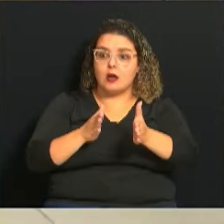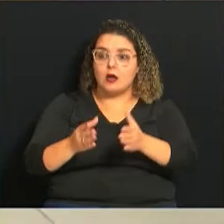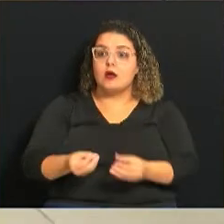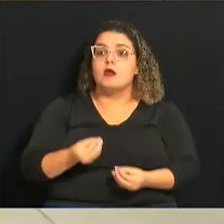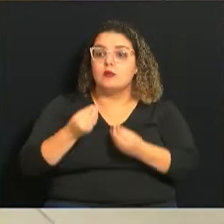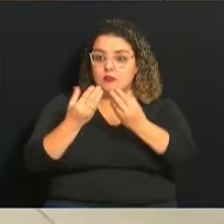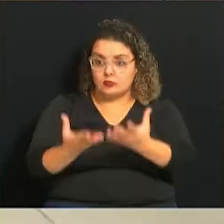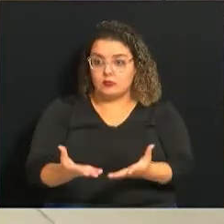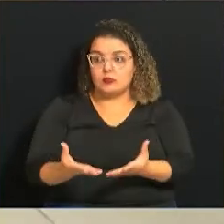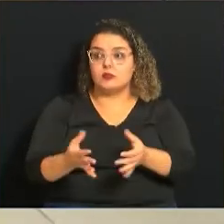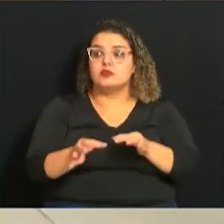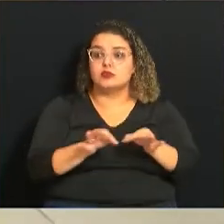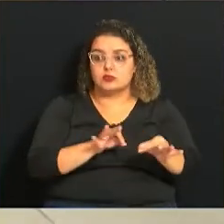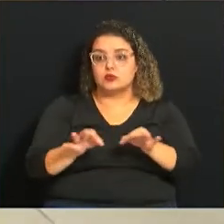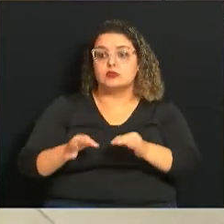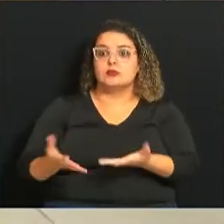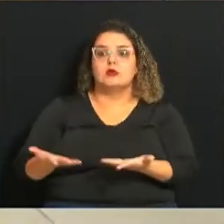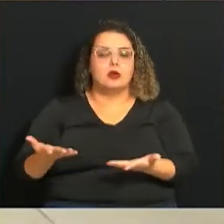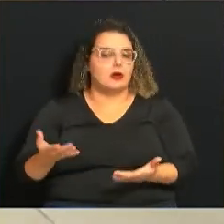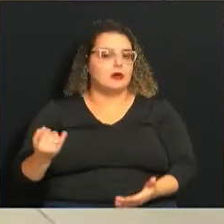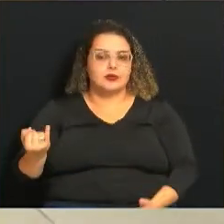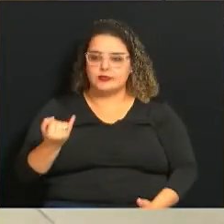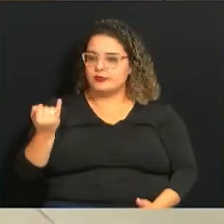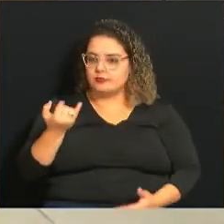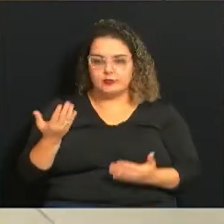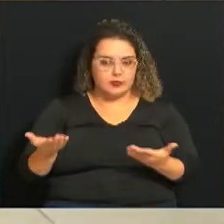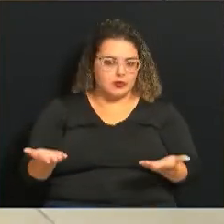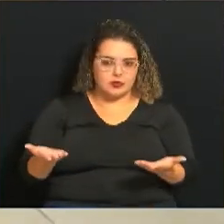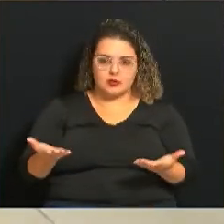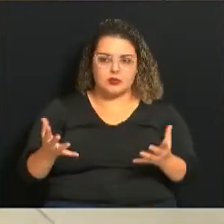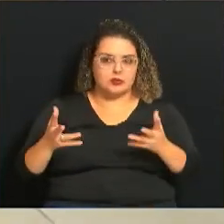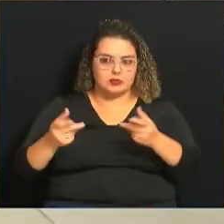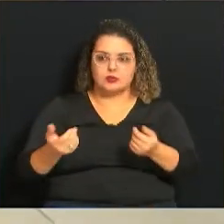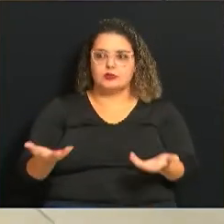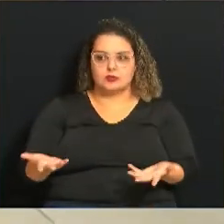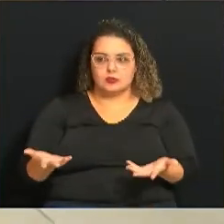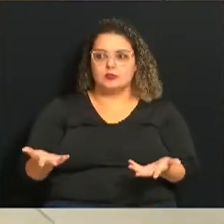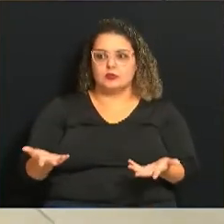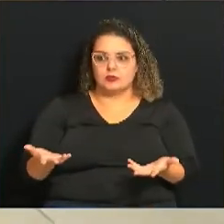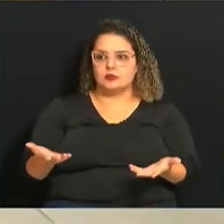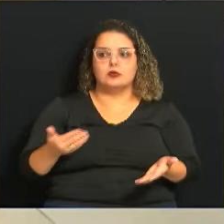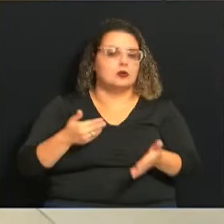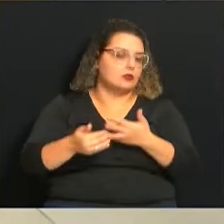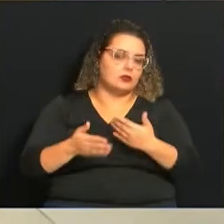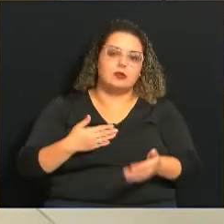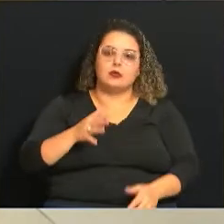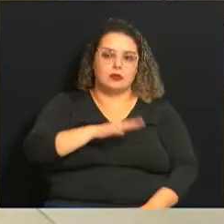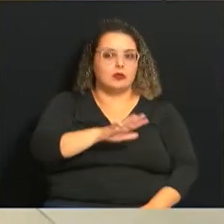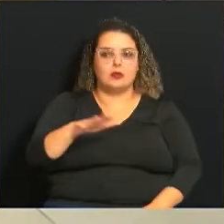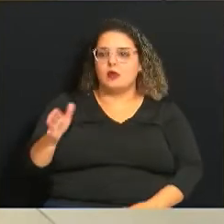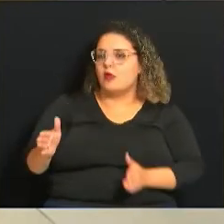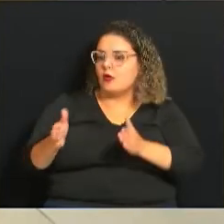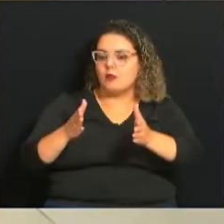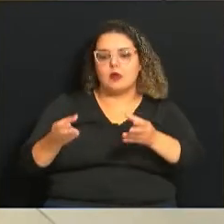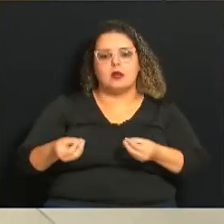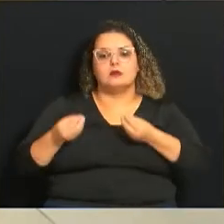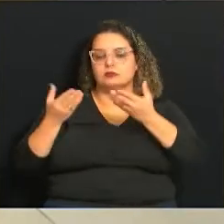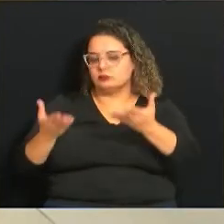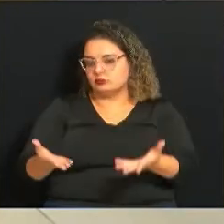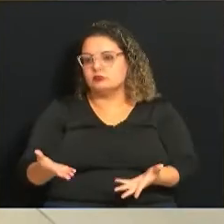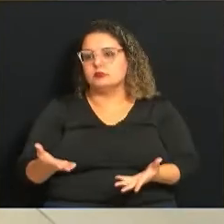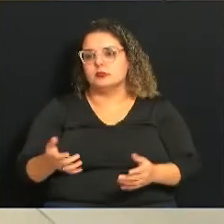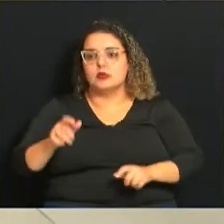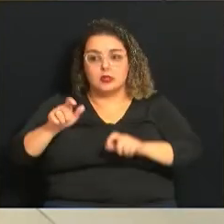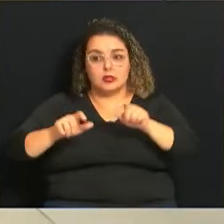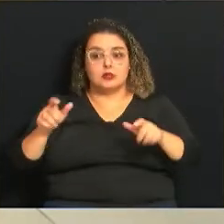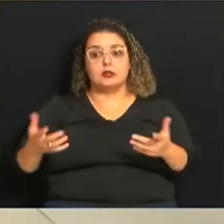se organizar. Isso é fundamental, né? Uhum. É fundamental. Isso, Acho que qualquer assim, área, o prazo qualquer de área. entrega, e tem gente que